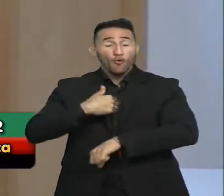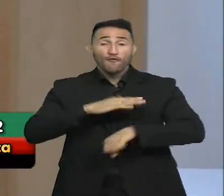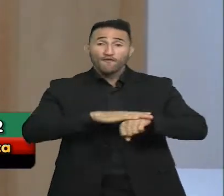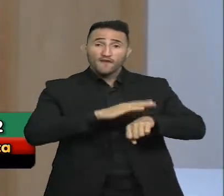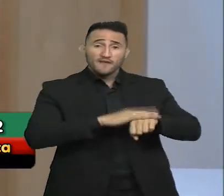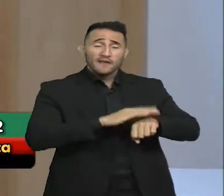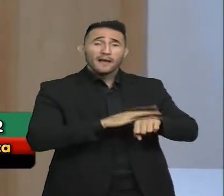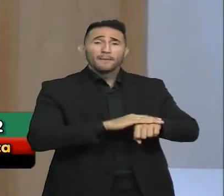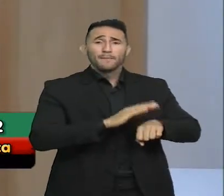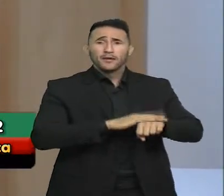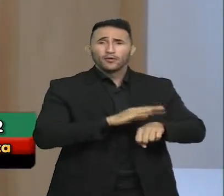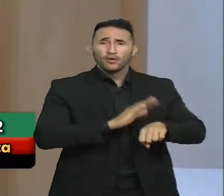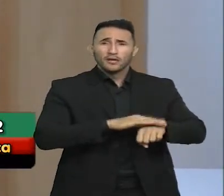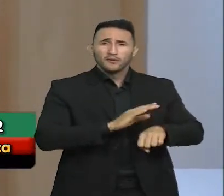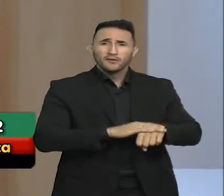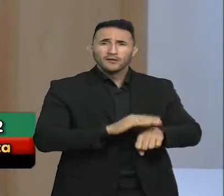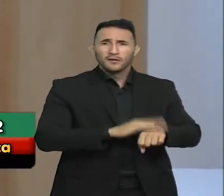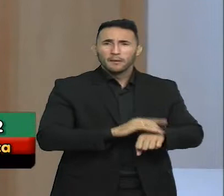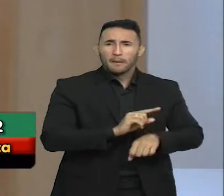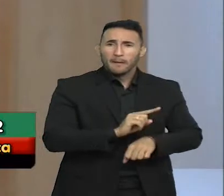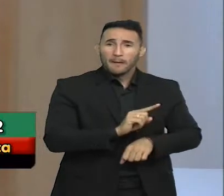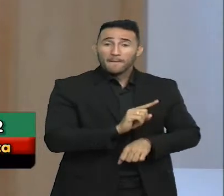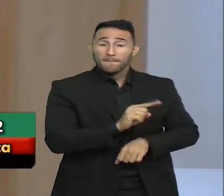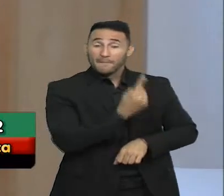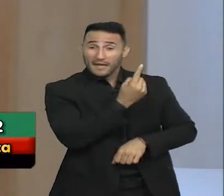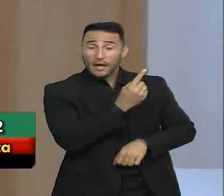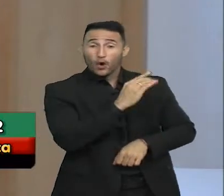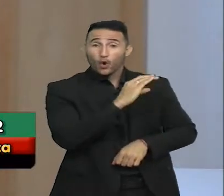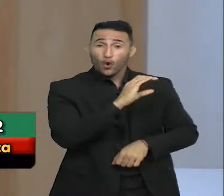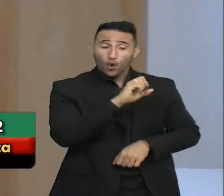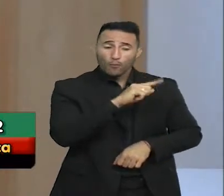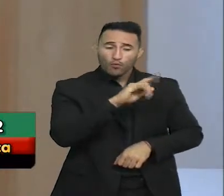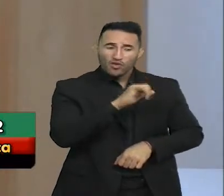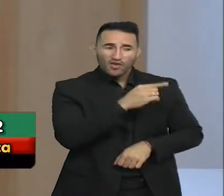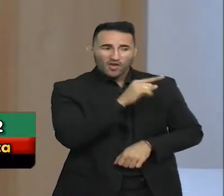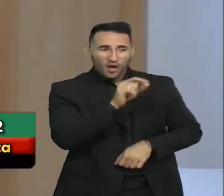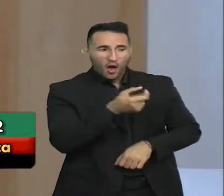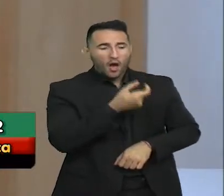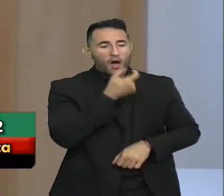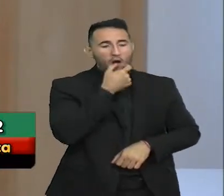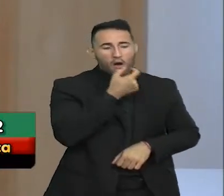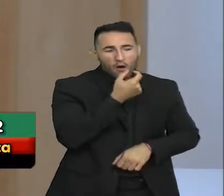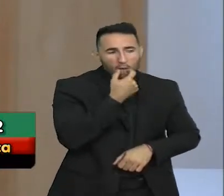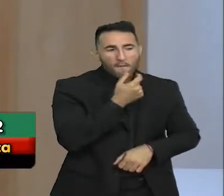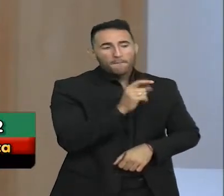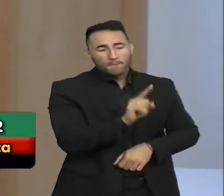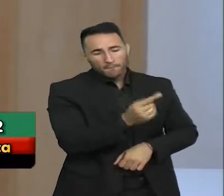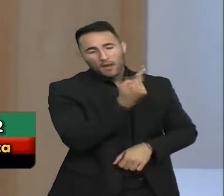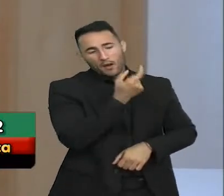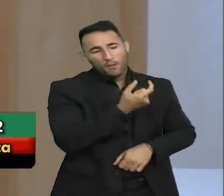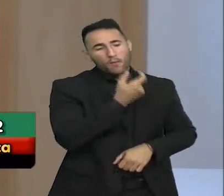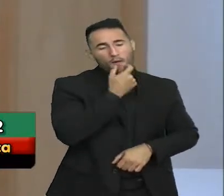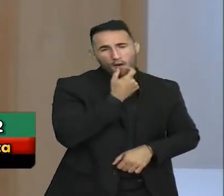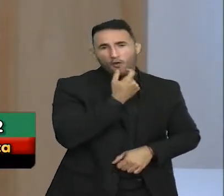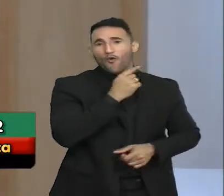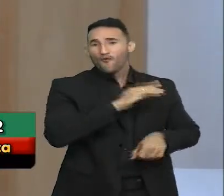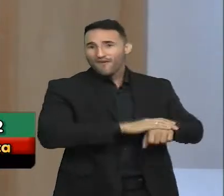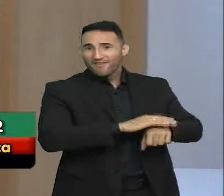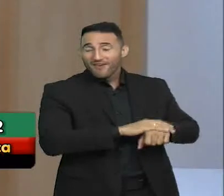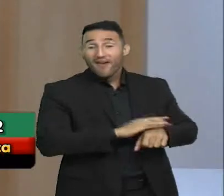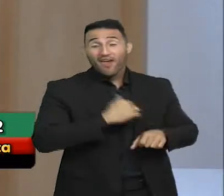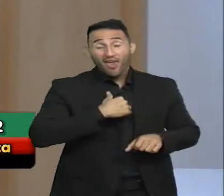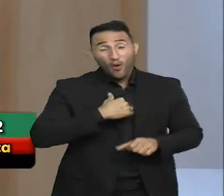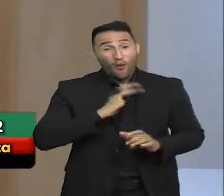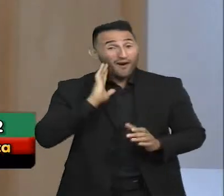crisma, e minha mãe, depois que eu saí da igreja, ela falou para mim que eu era uma herege. Eu falei, ai, mãe, não sou uma herege, eu acredito em Jesus. Eu acho Jesus um cara